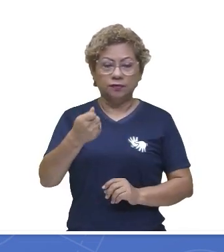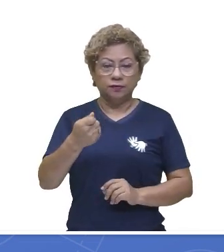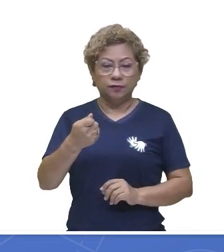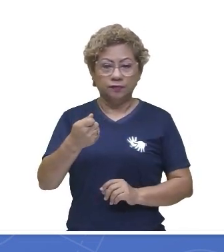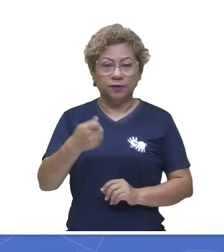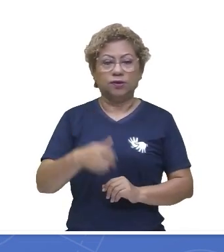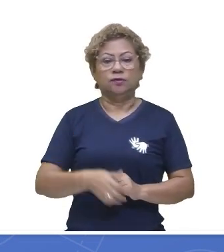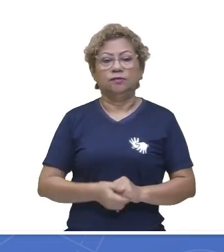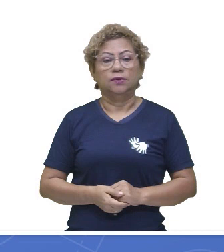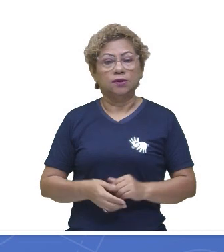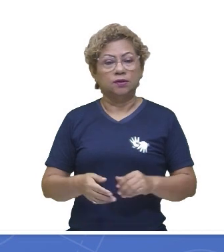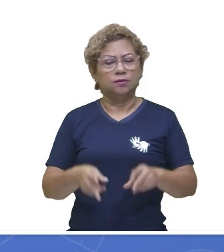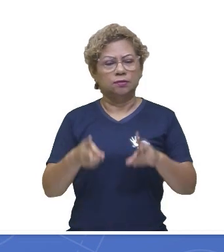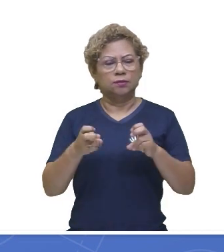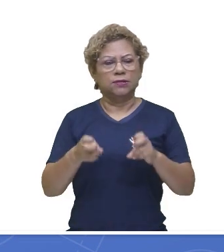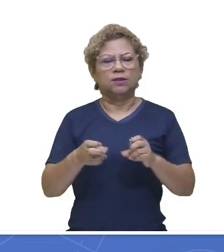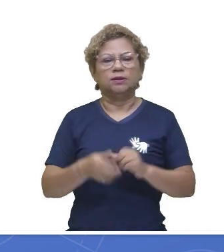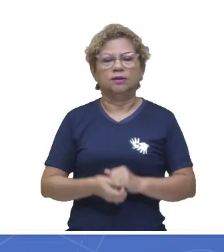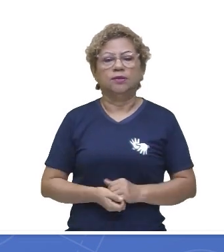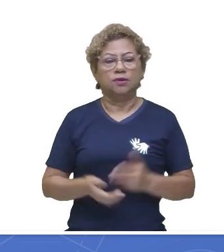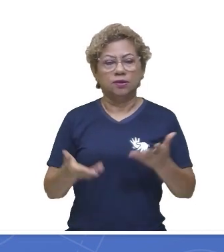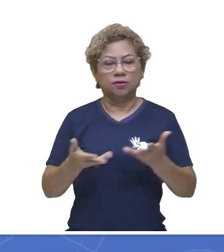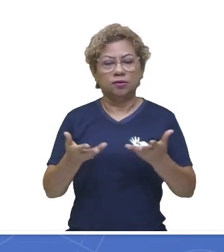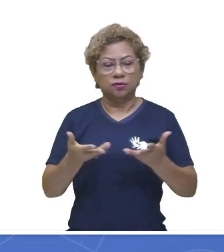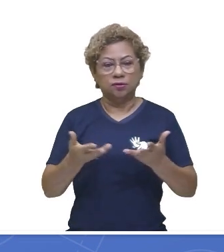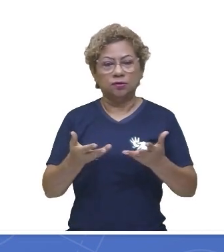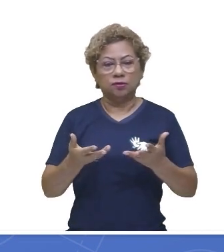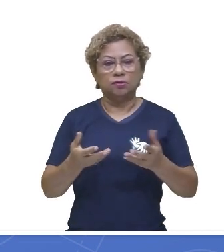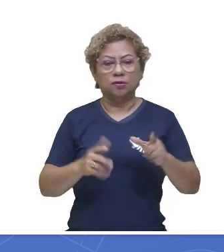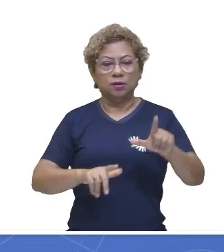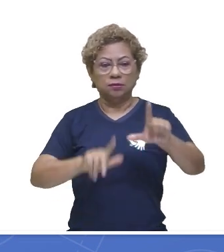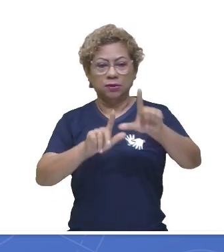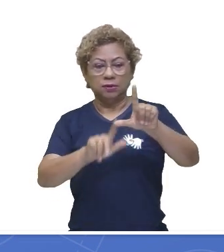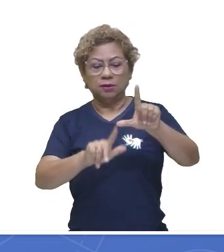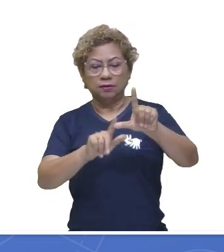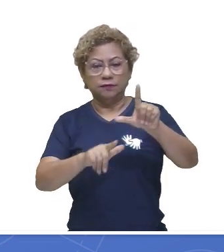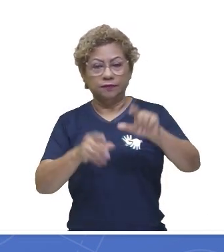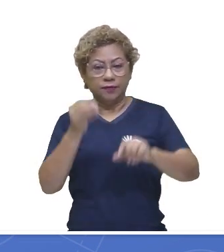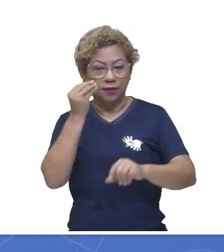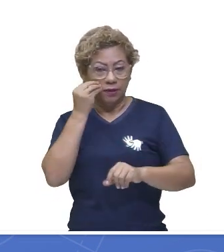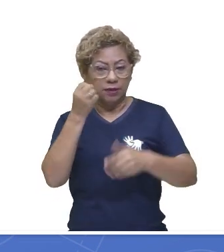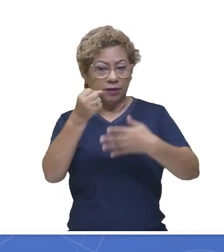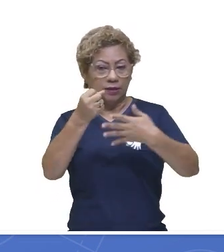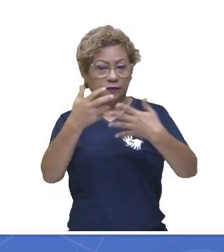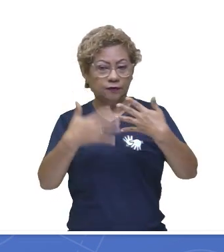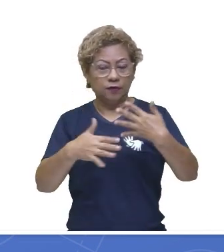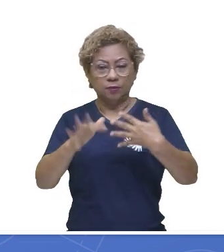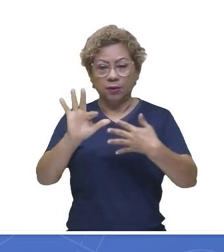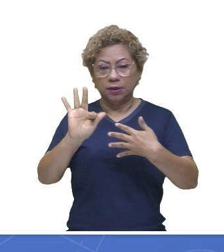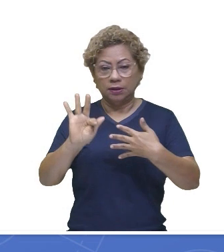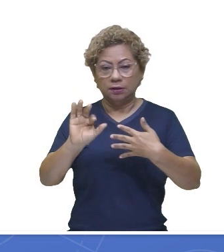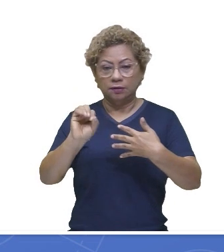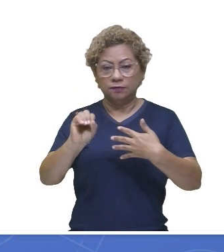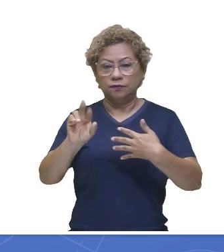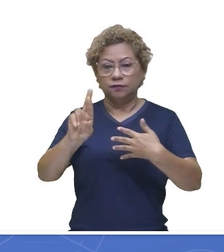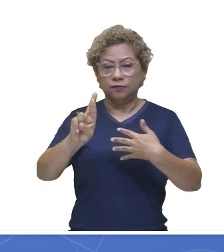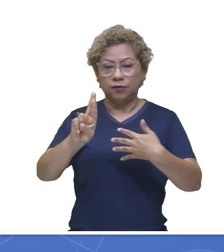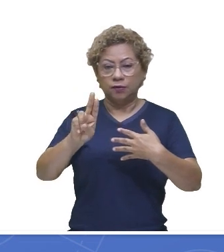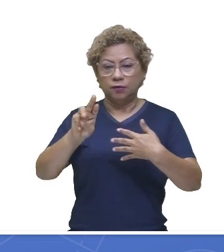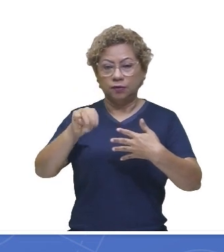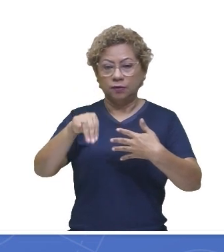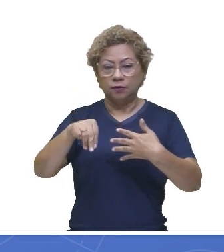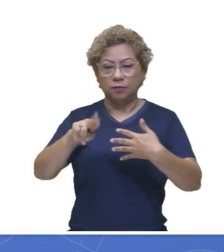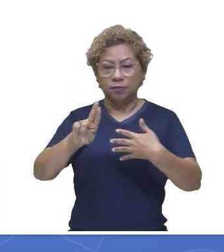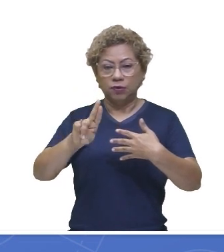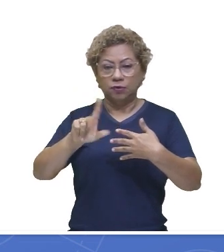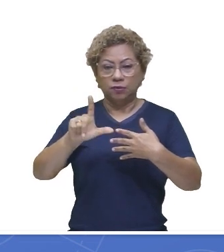graus Celsius. E aí, aplicando aqui na equação, na formulazinha para calcular a capacidade térmica, você vai